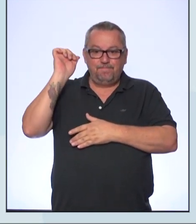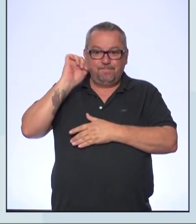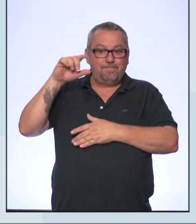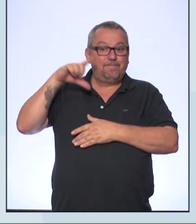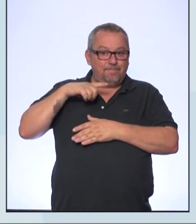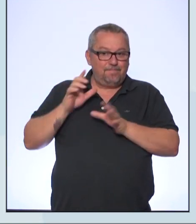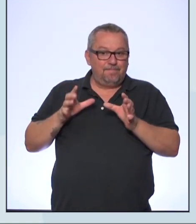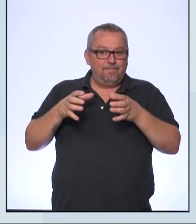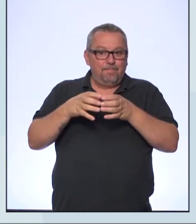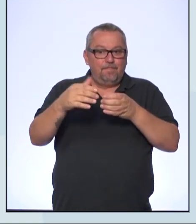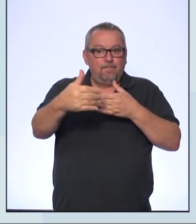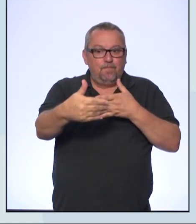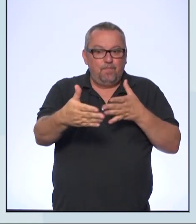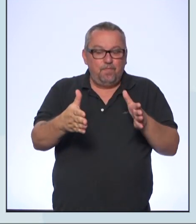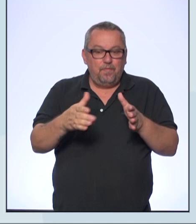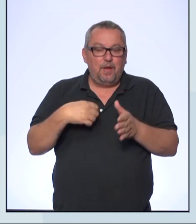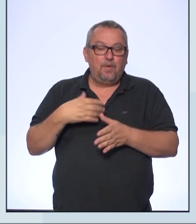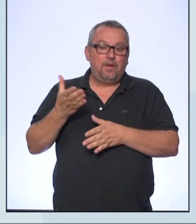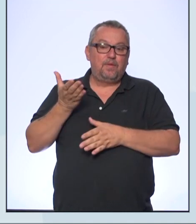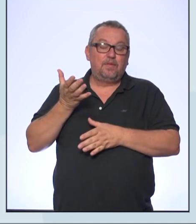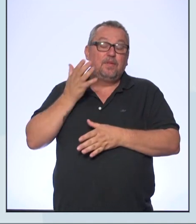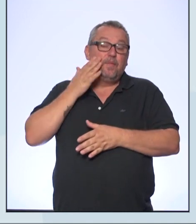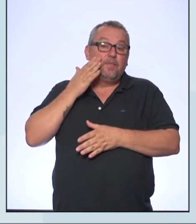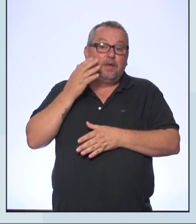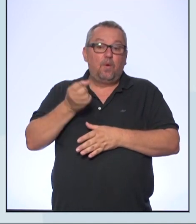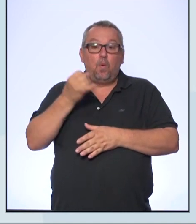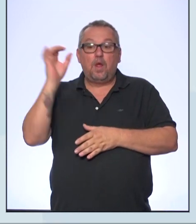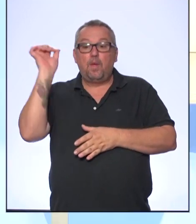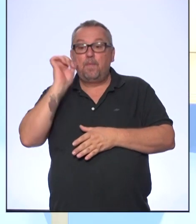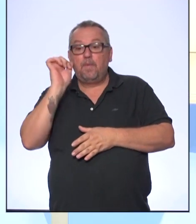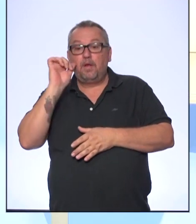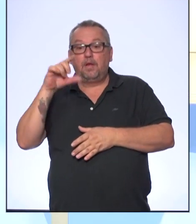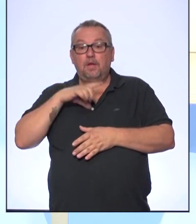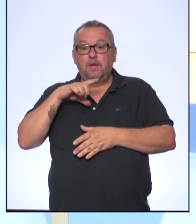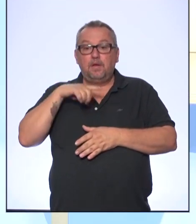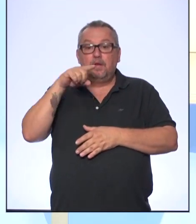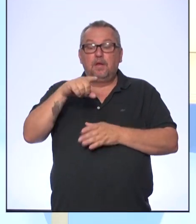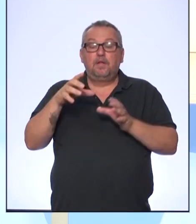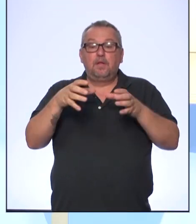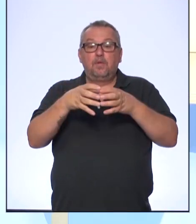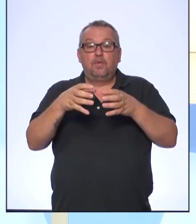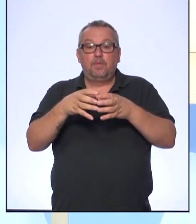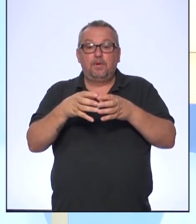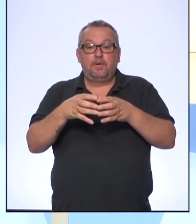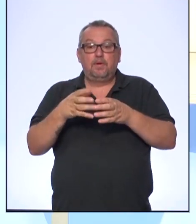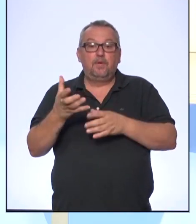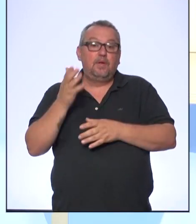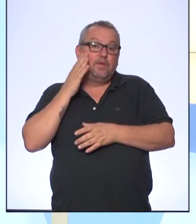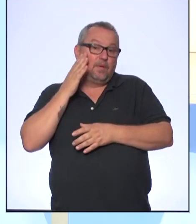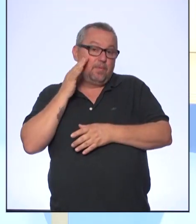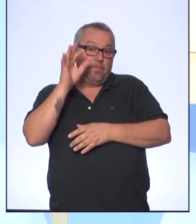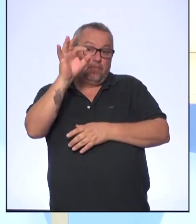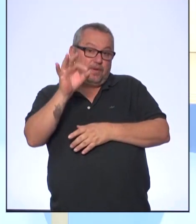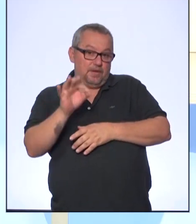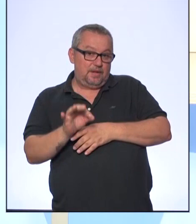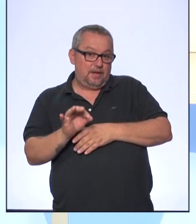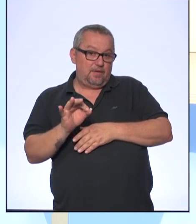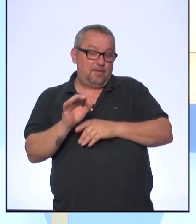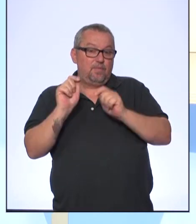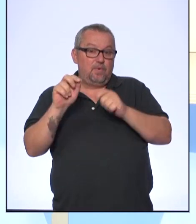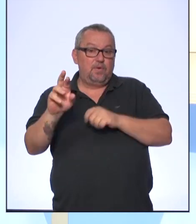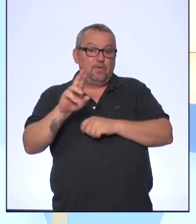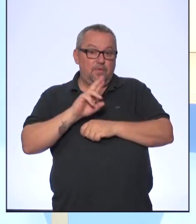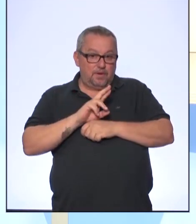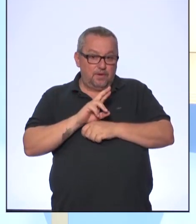meninas nessa turma? Então eu quero saber quantas meninas eu tenho nessa turma. Então, eu quero saber a porcentagem. Podem